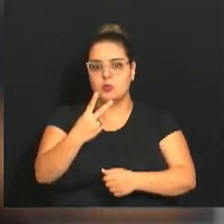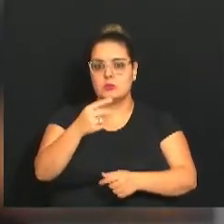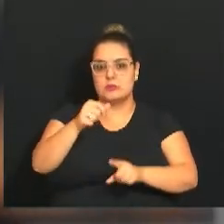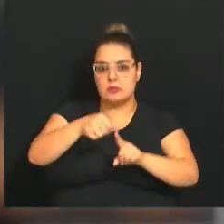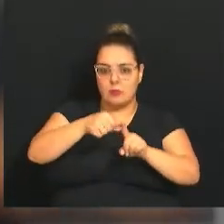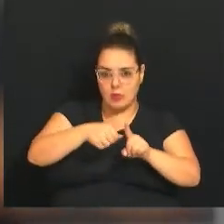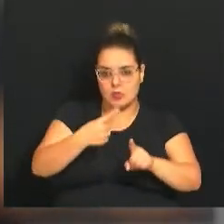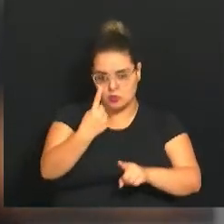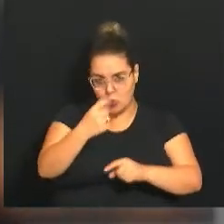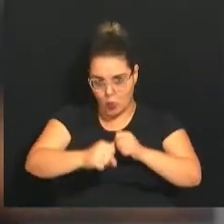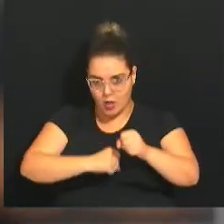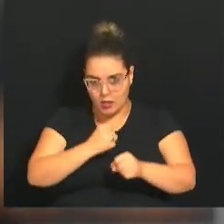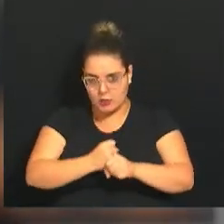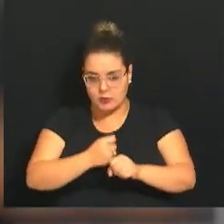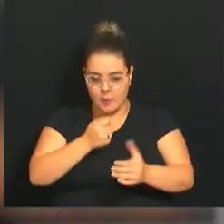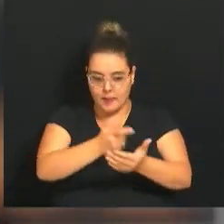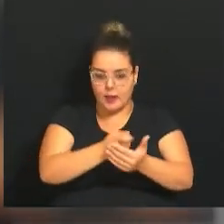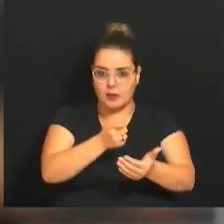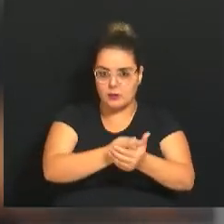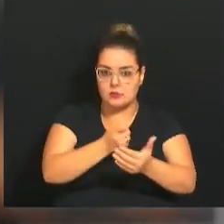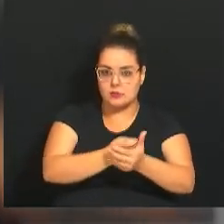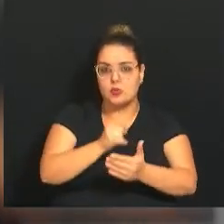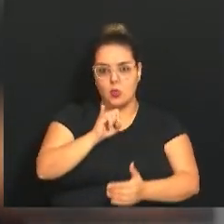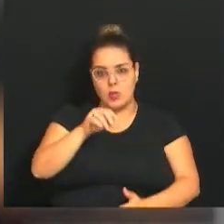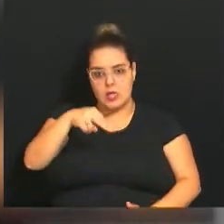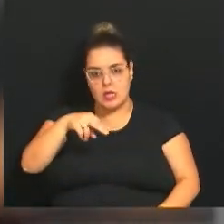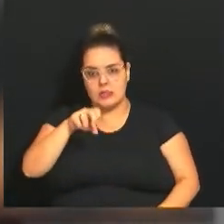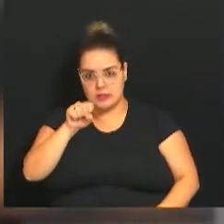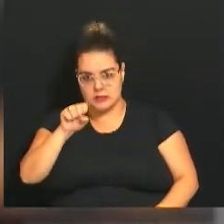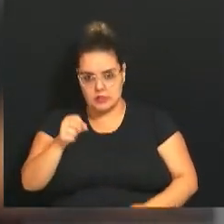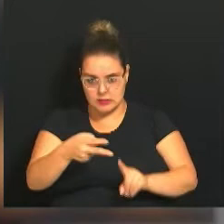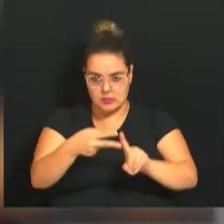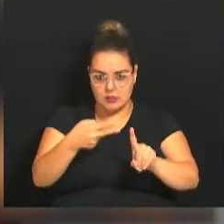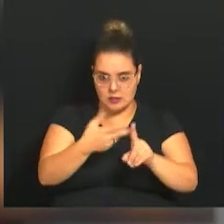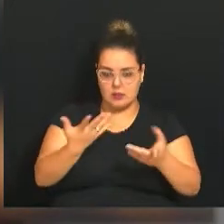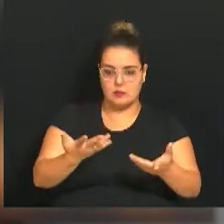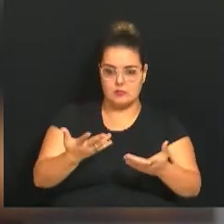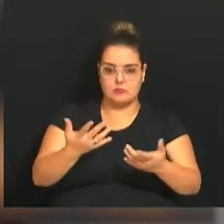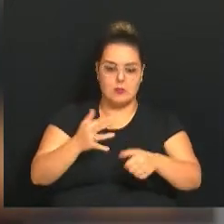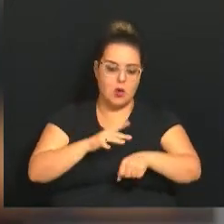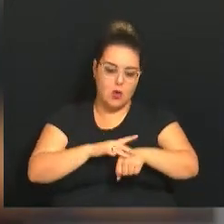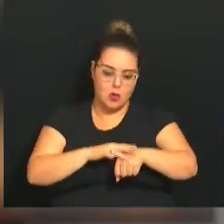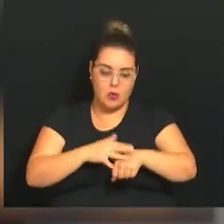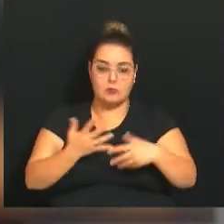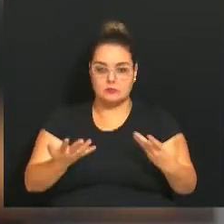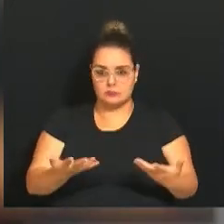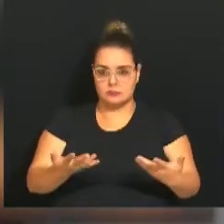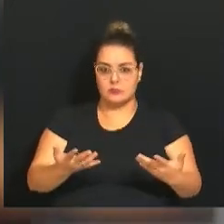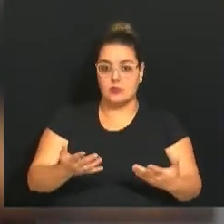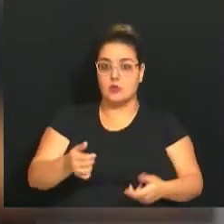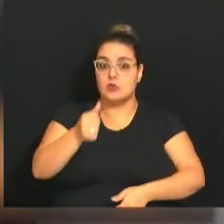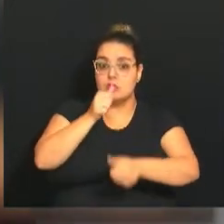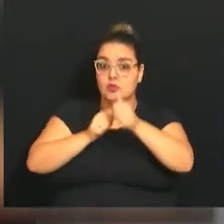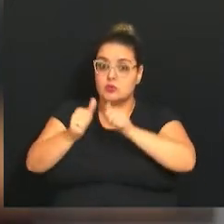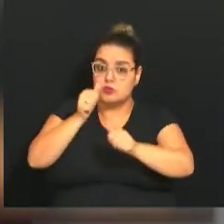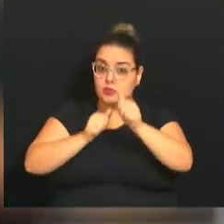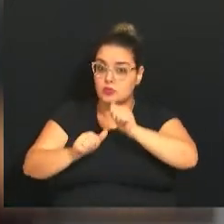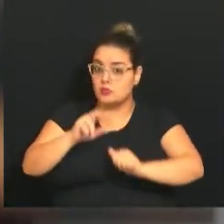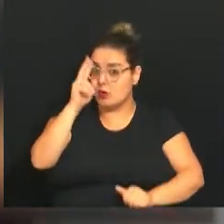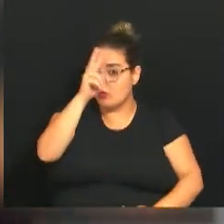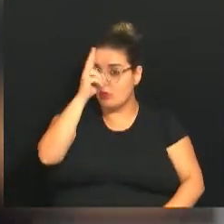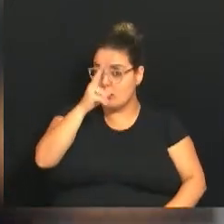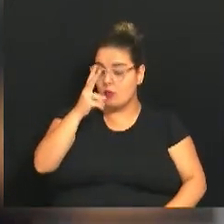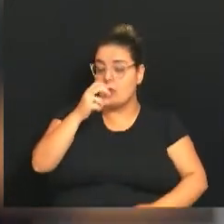para que se possa ter um afastamento em decorrência de alguma doença. E só de alcoolismo nós temos